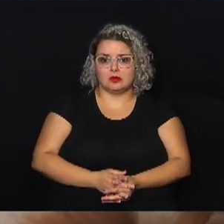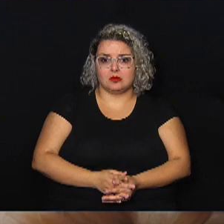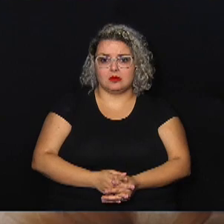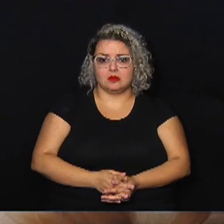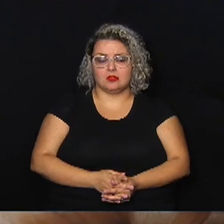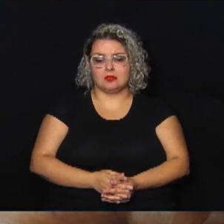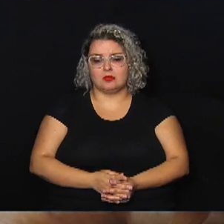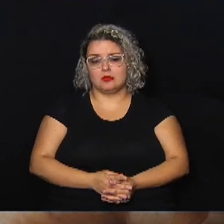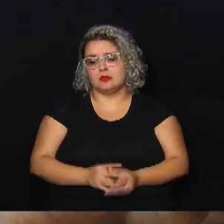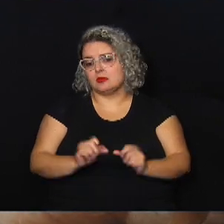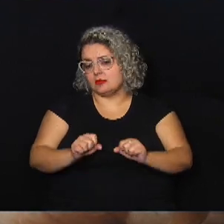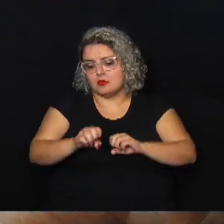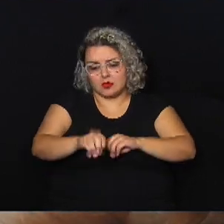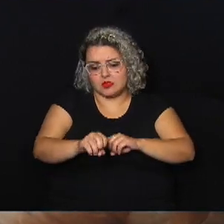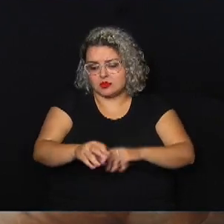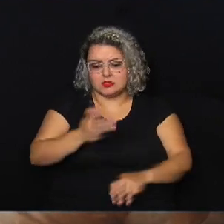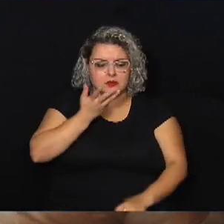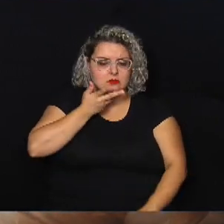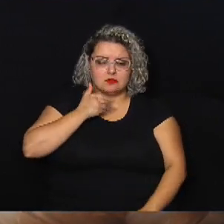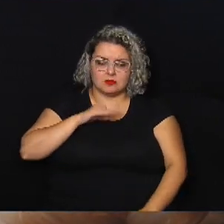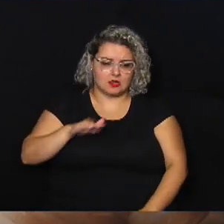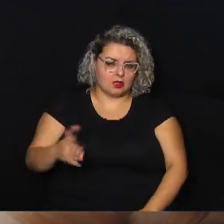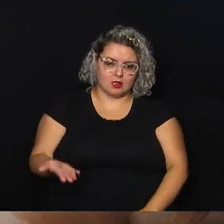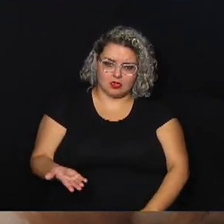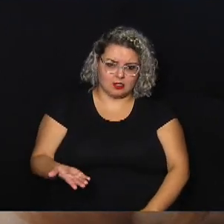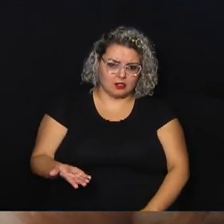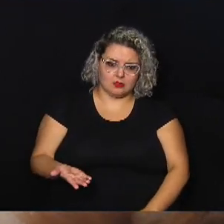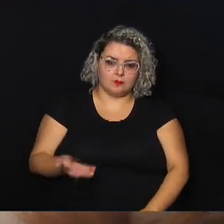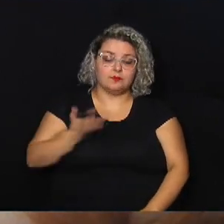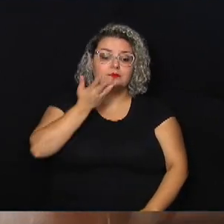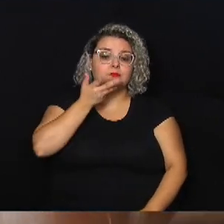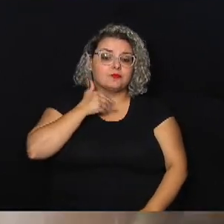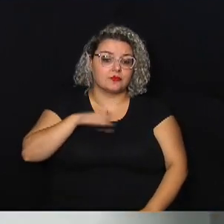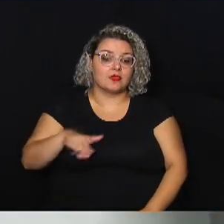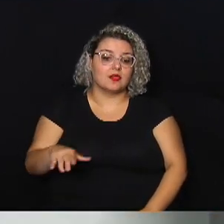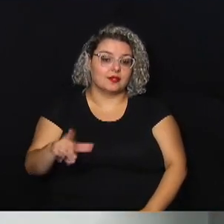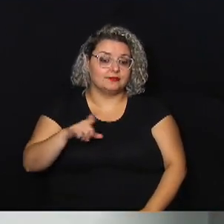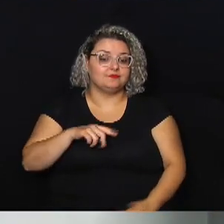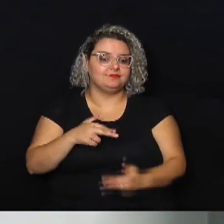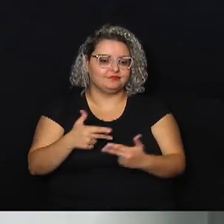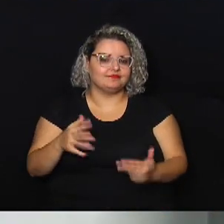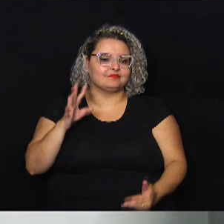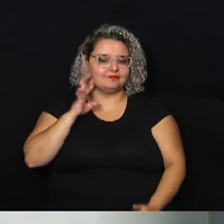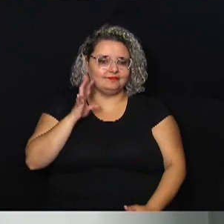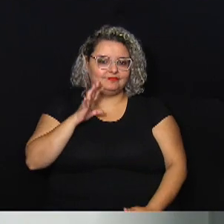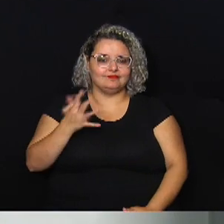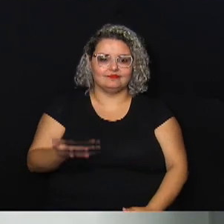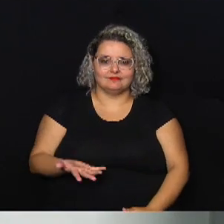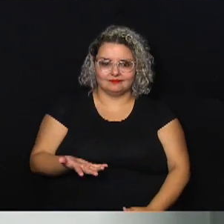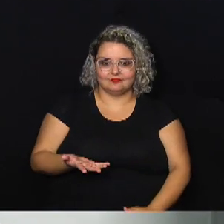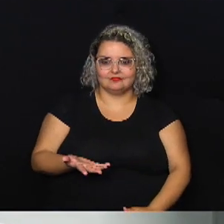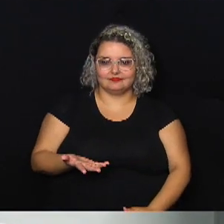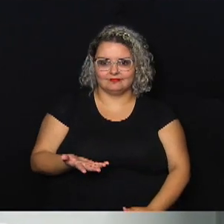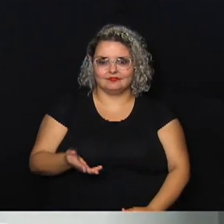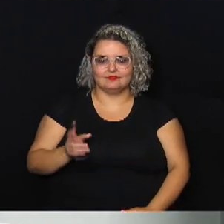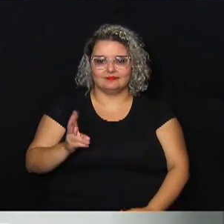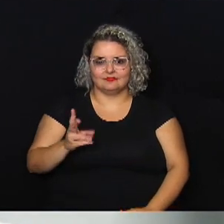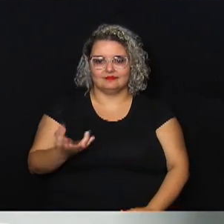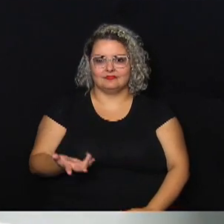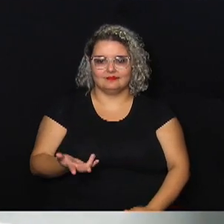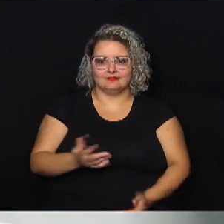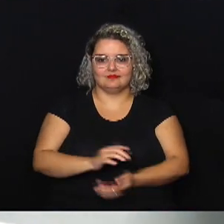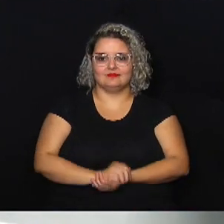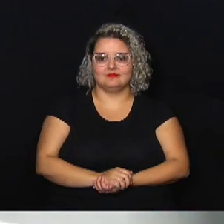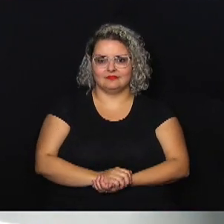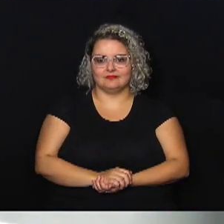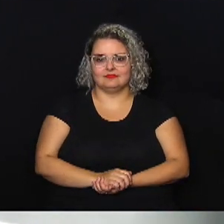pode ensinar para uma criança. Essa é uma coisa que eu acho curiosa. Isso também sempre eu ensino para meus alunos. Eu falo